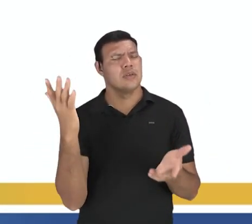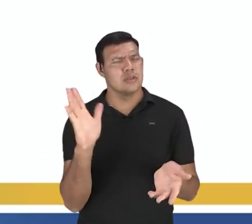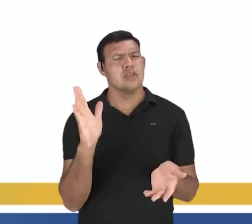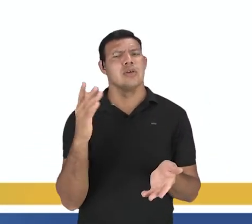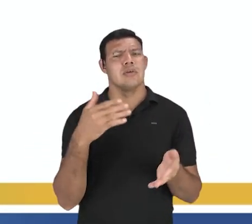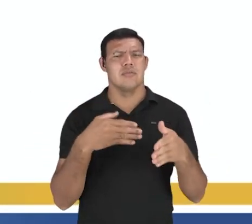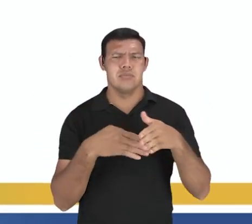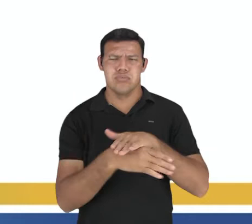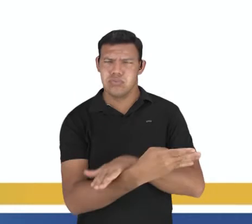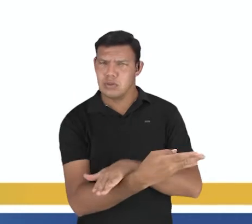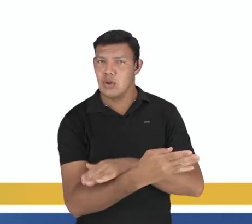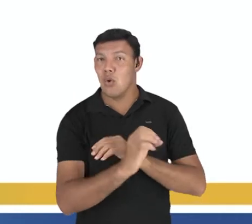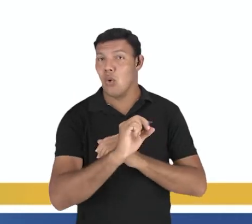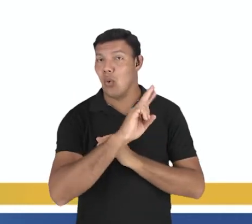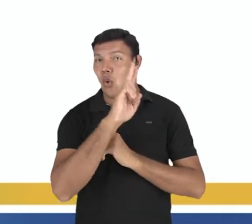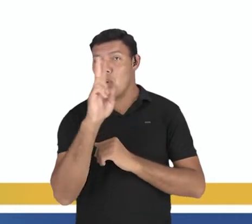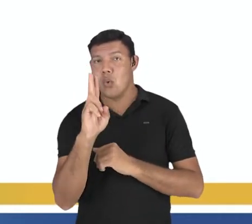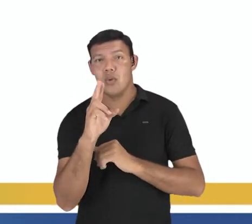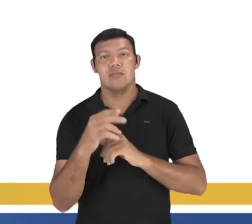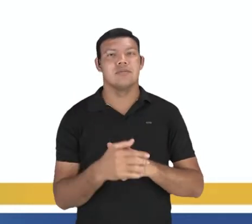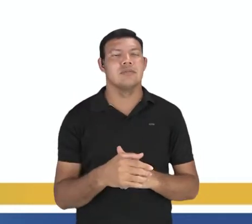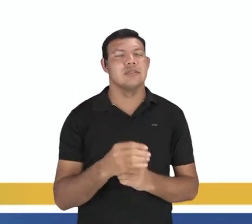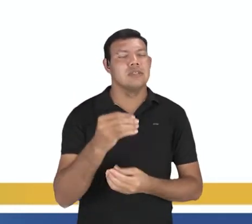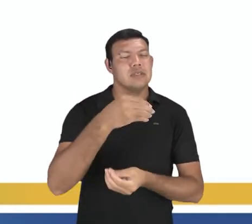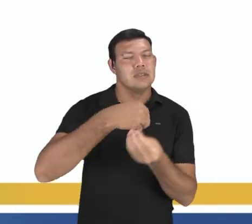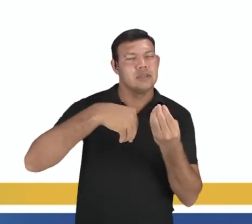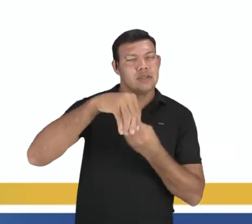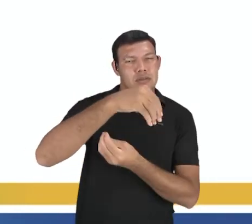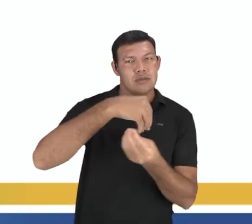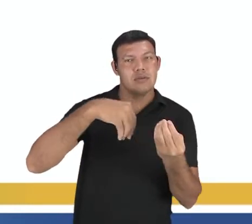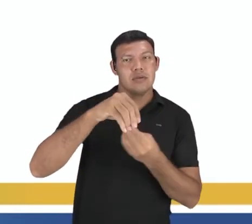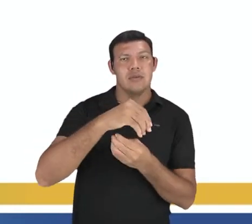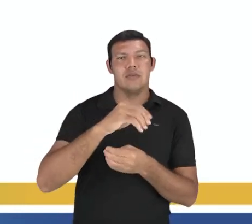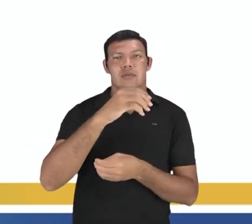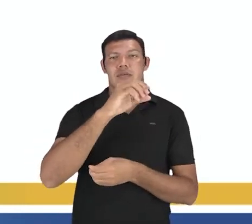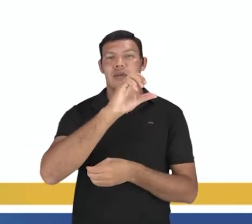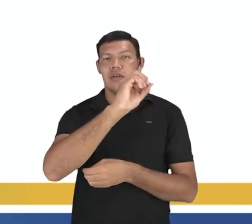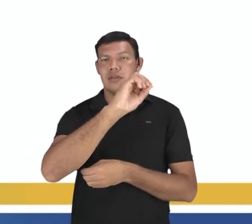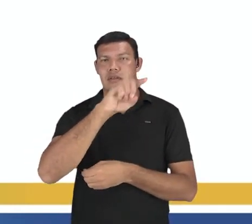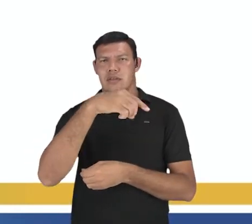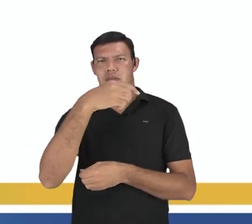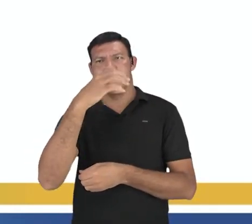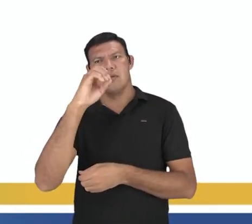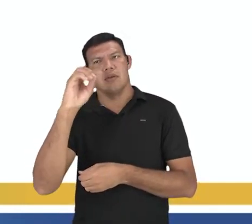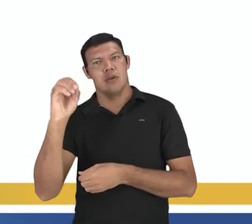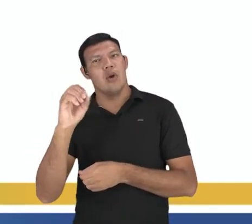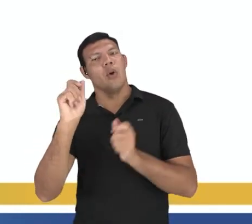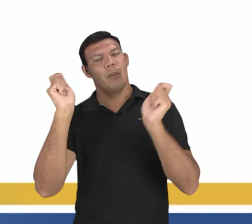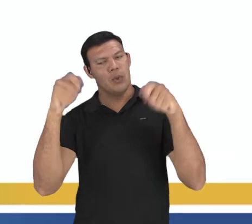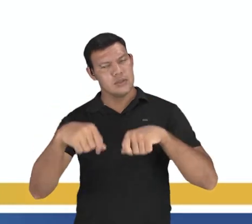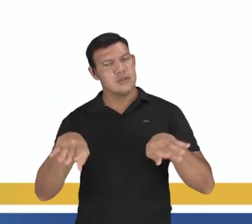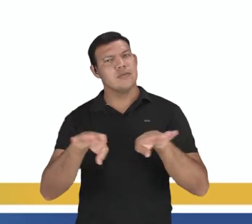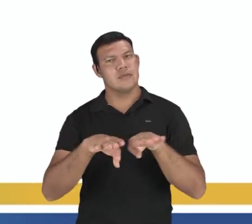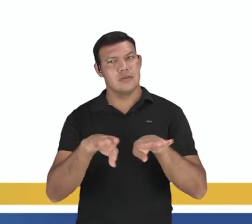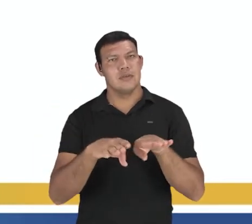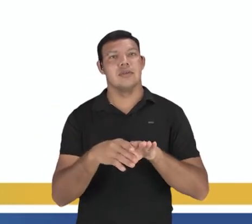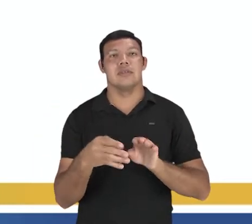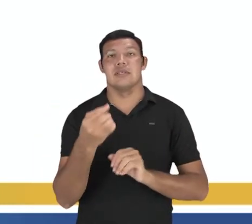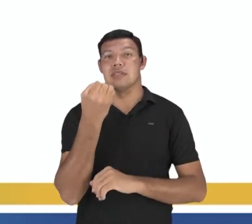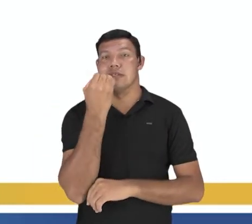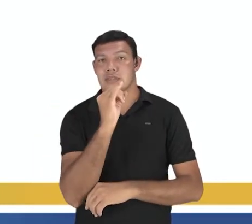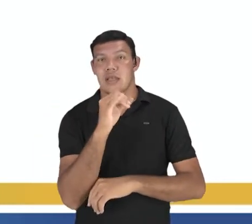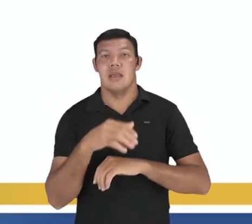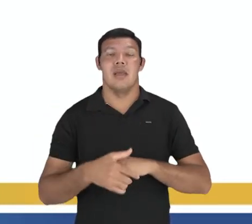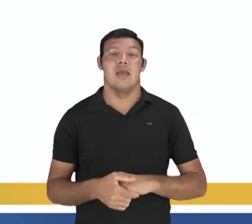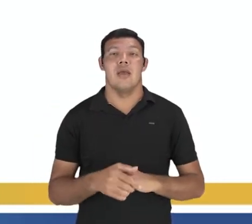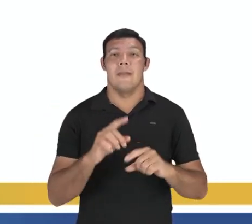estamos acostumado ou se envolveu o número com, eu posso simplesmente na vírgulas por exemplo o